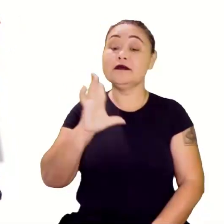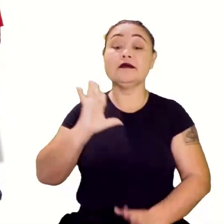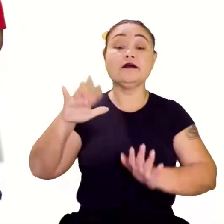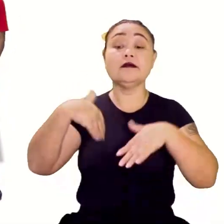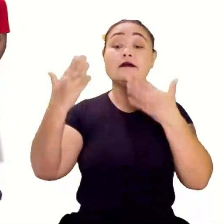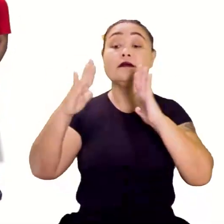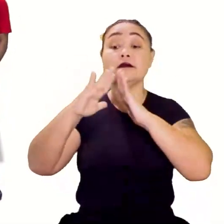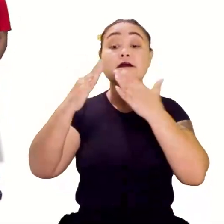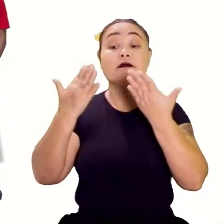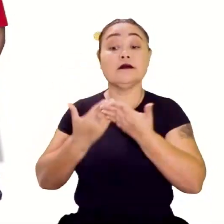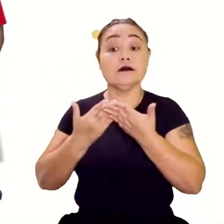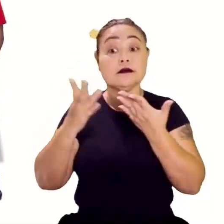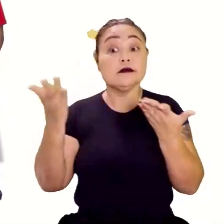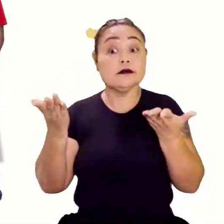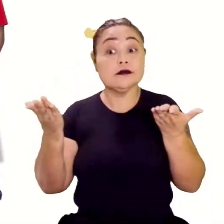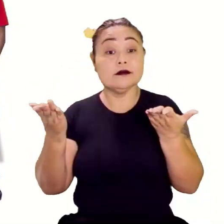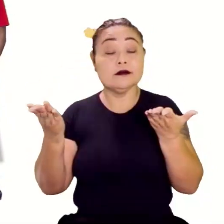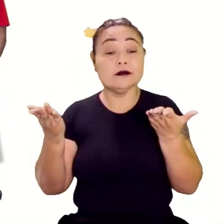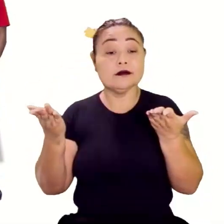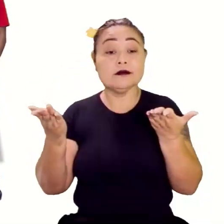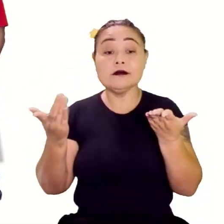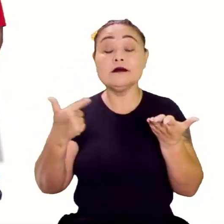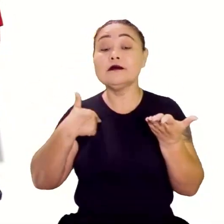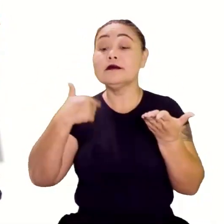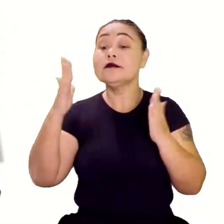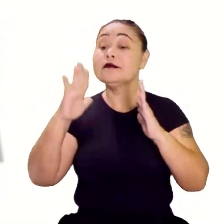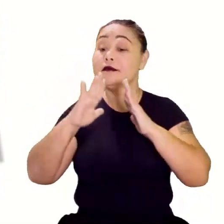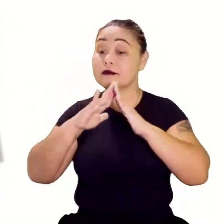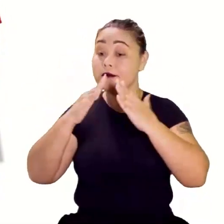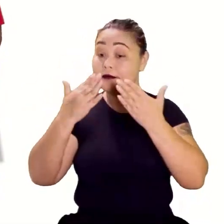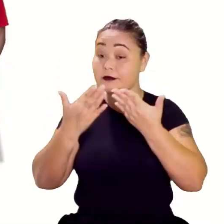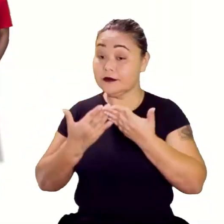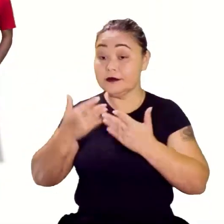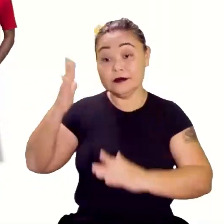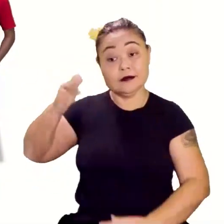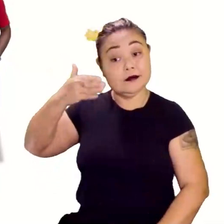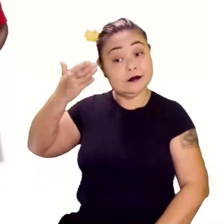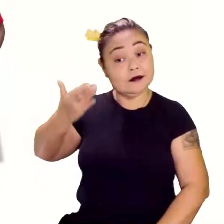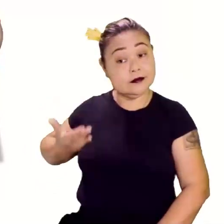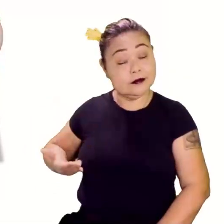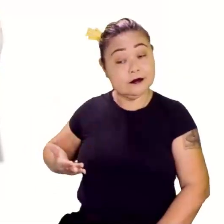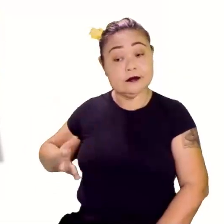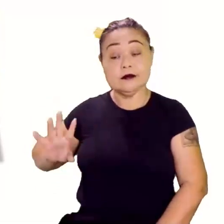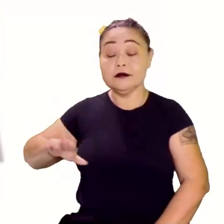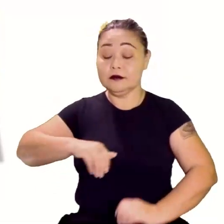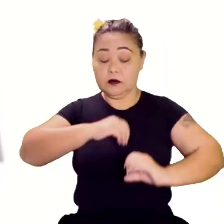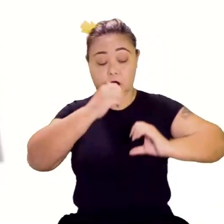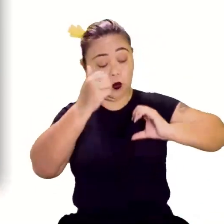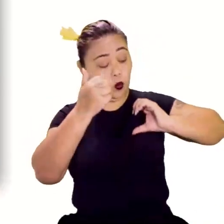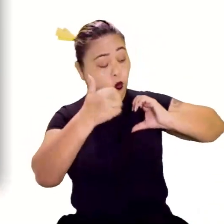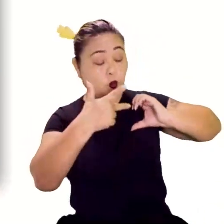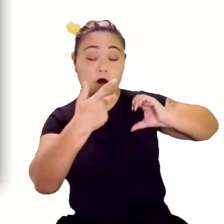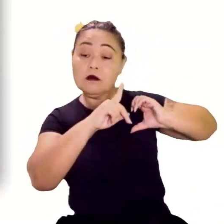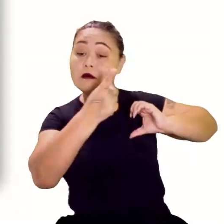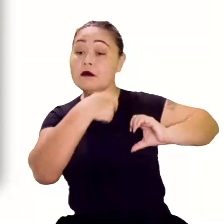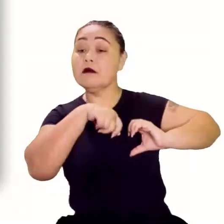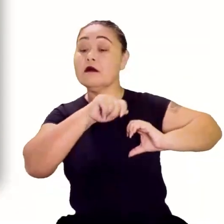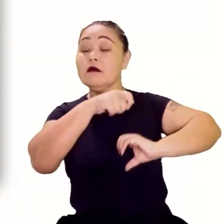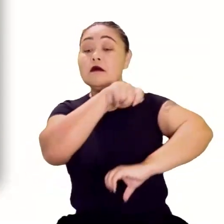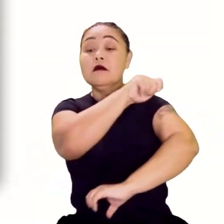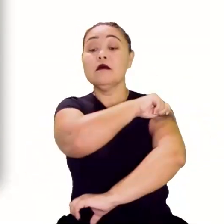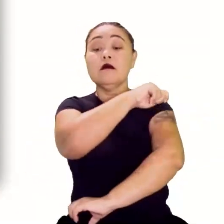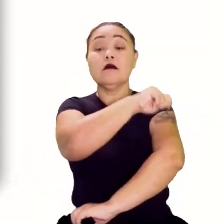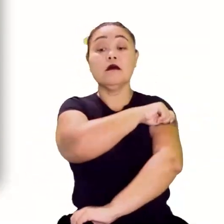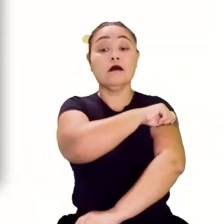Qual é a escola do dia? Bora ver? Então, a escola de hoje, a nossa homenagem, o nosso beijo no coração vai para os alunos